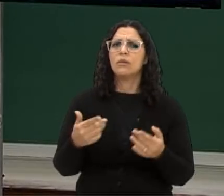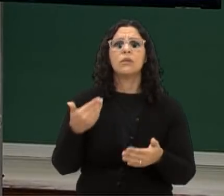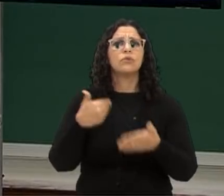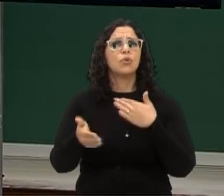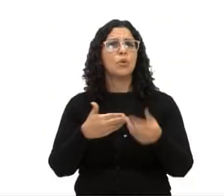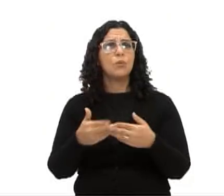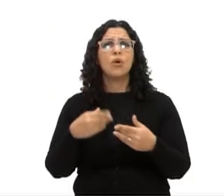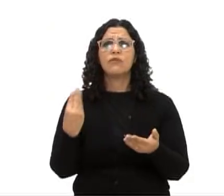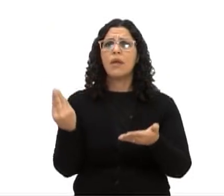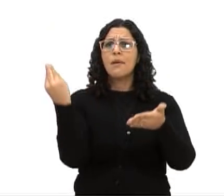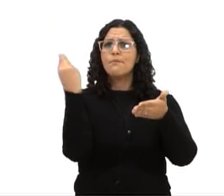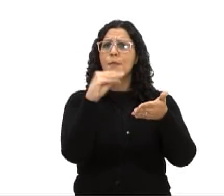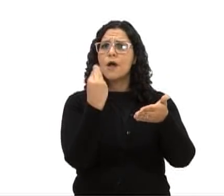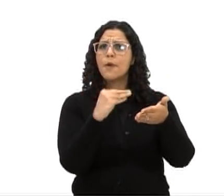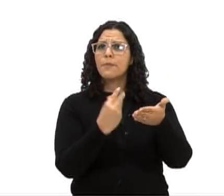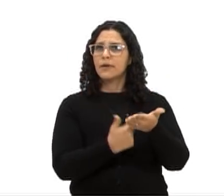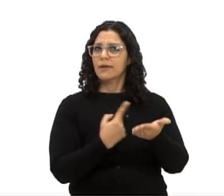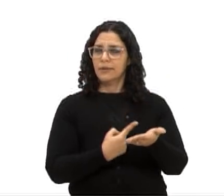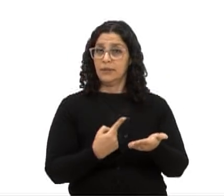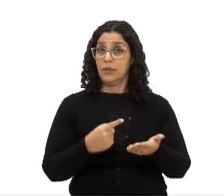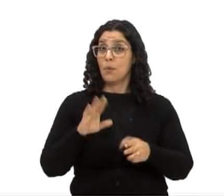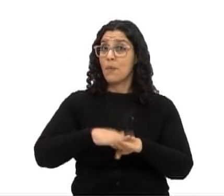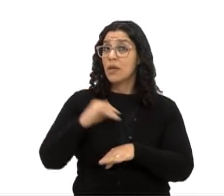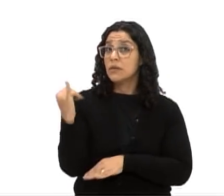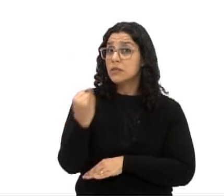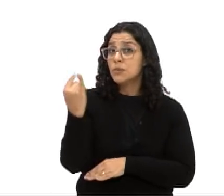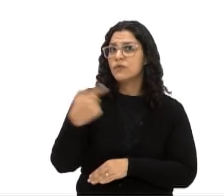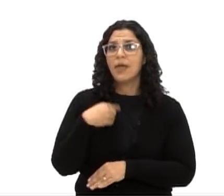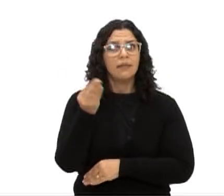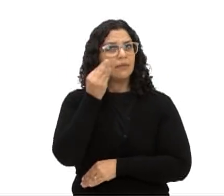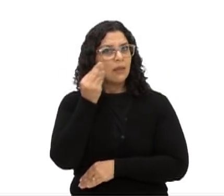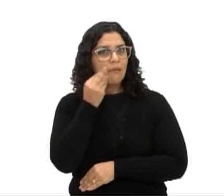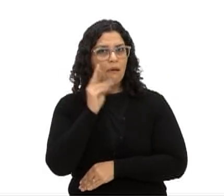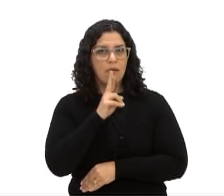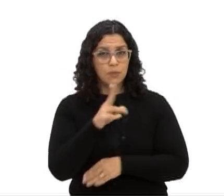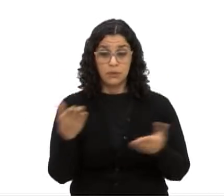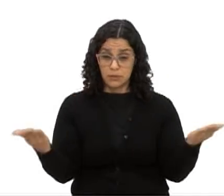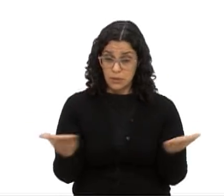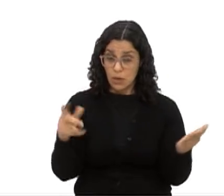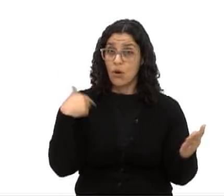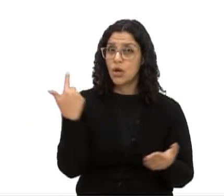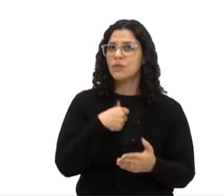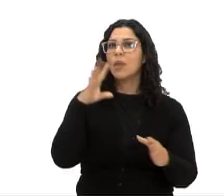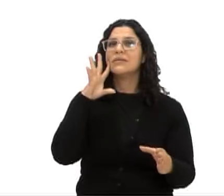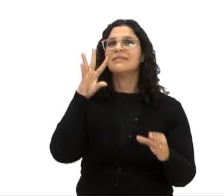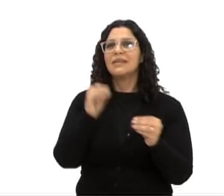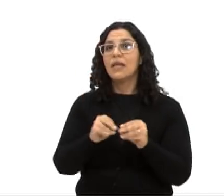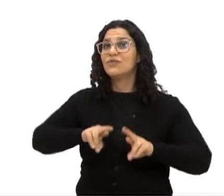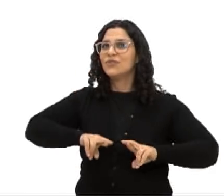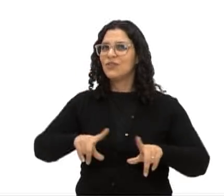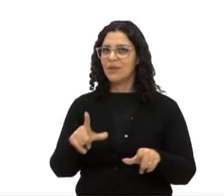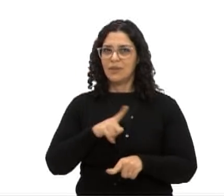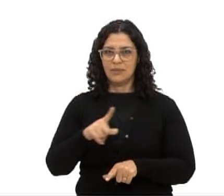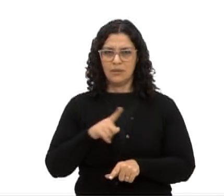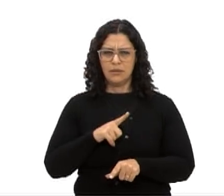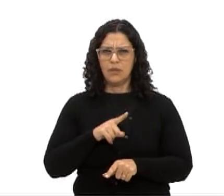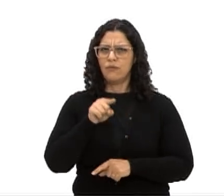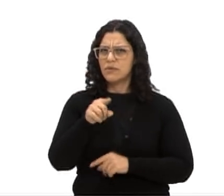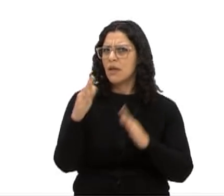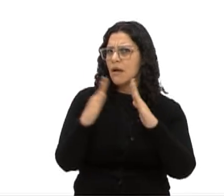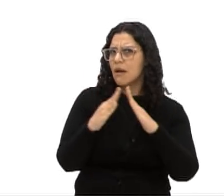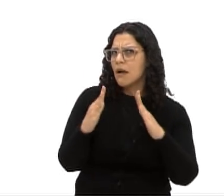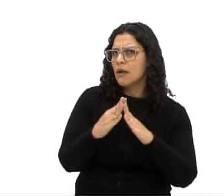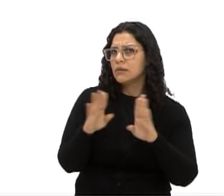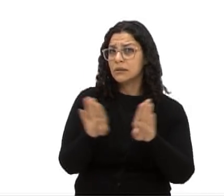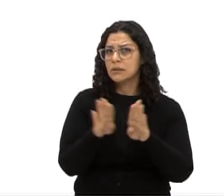que você colocou em seu caderno, o que importa foi sua tentativa, e a partir de agora vamos entender essa diferença. E você aí na sua